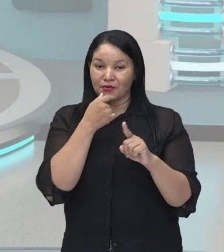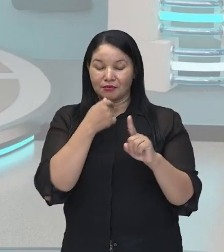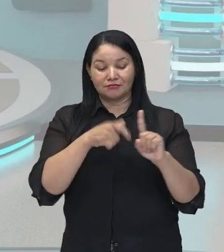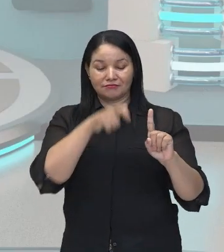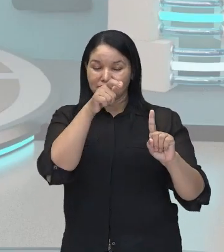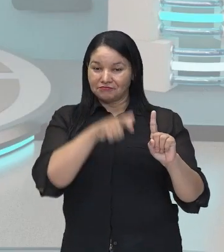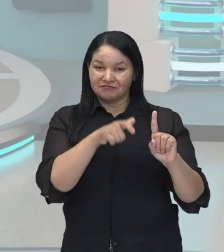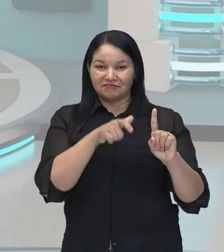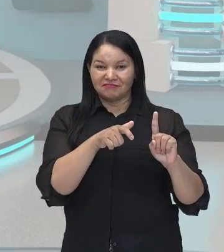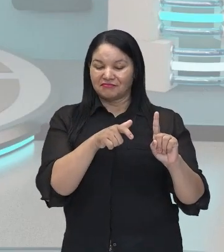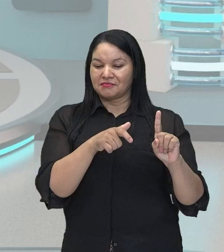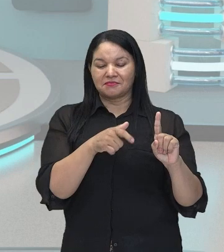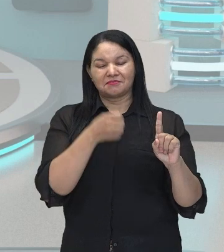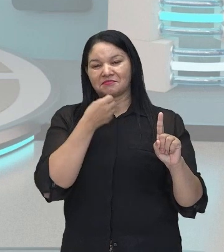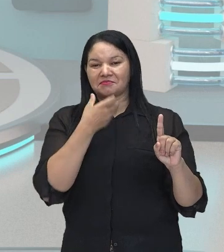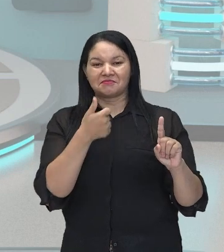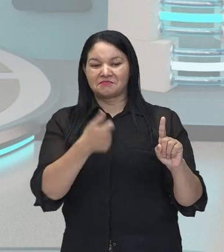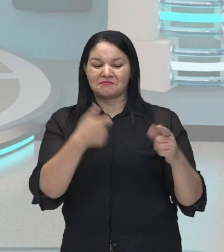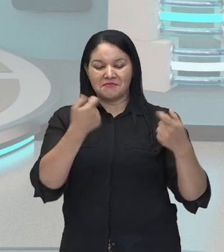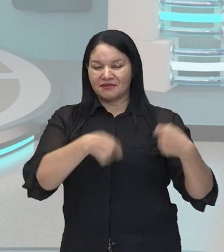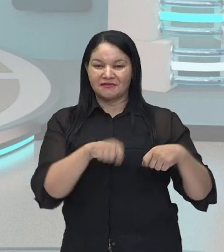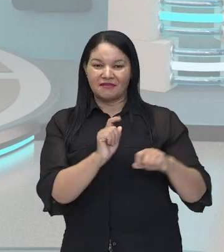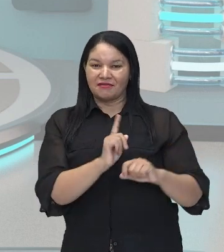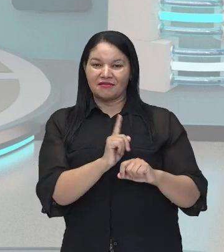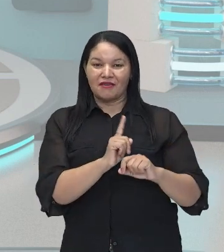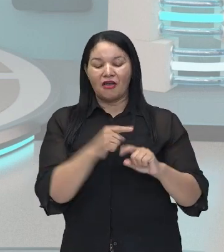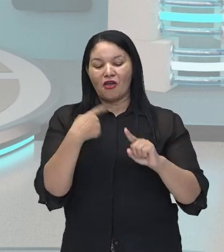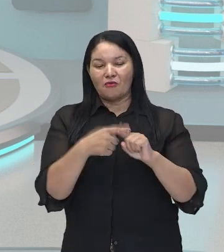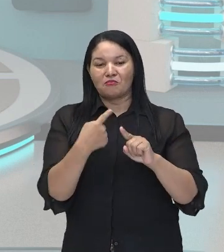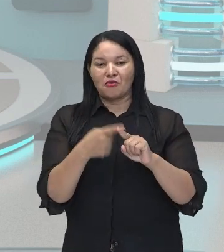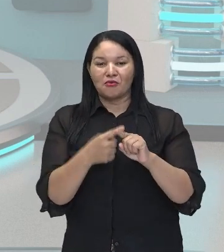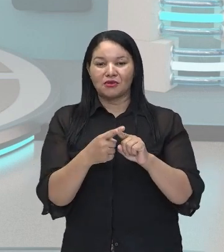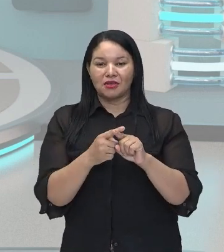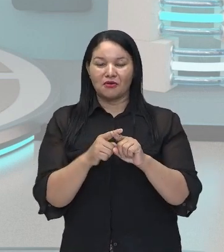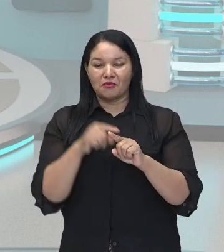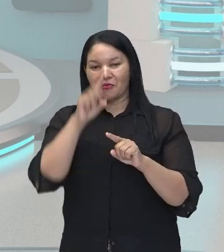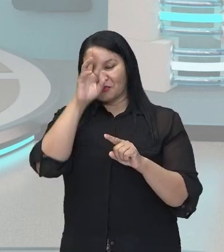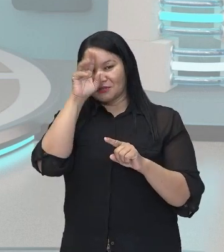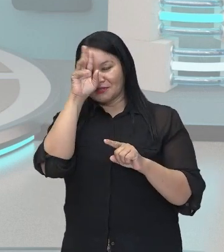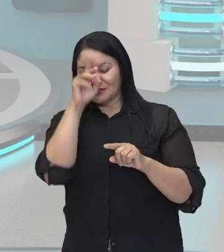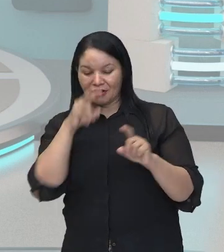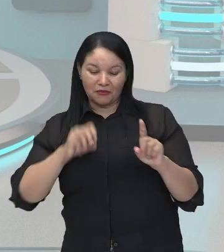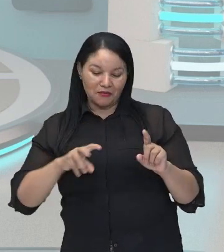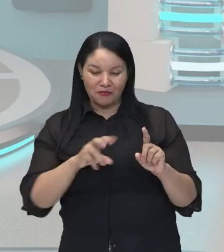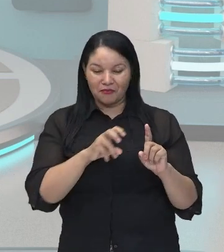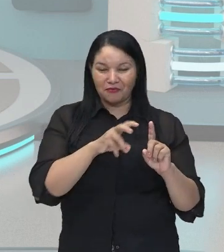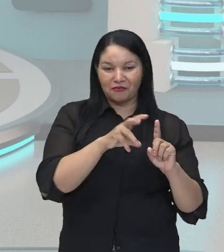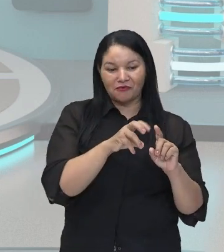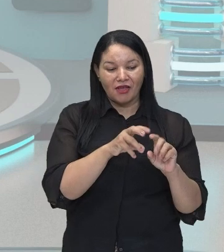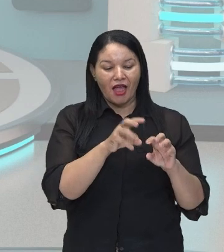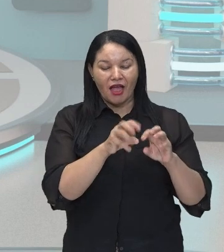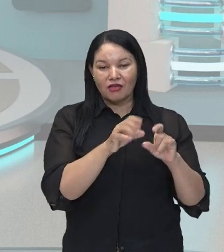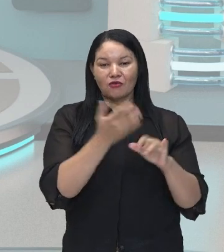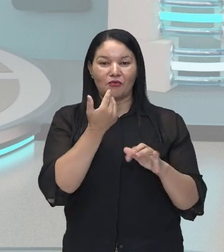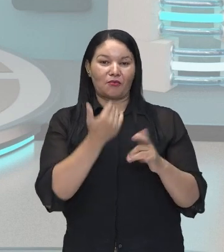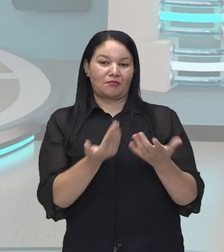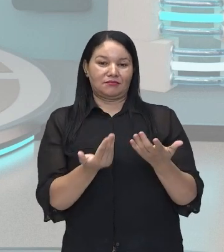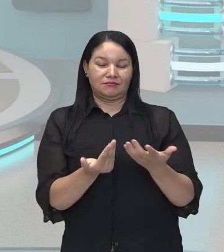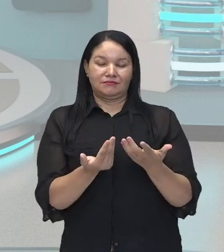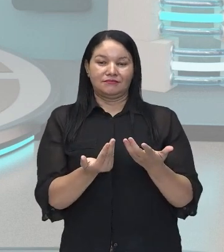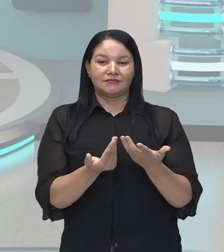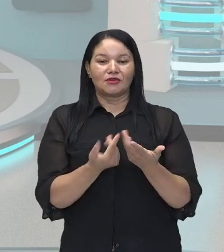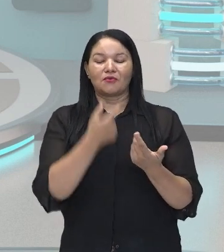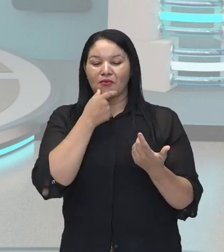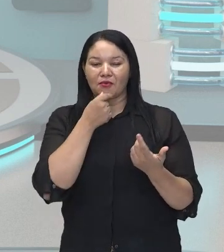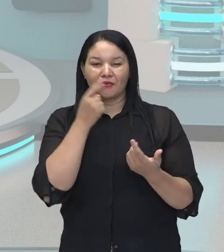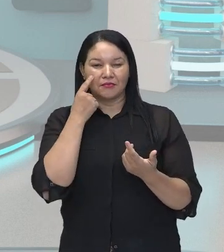não vale a pena, né? O bicho come, vai dar trabalho, exatamente isso que o Jeca apresenta. Então